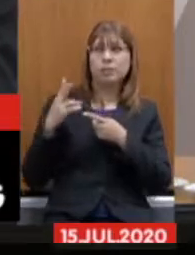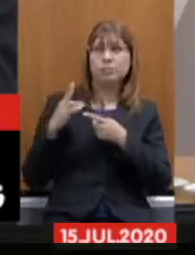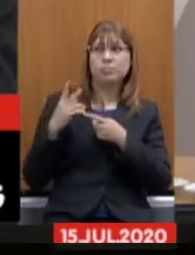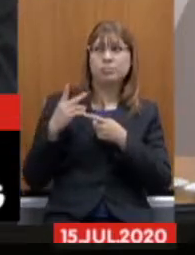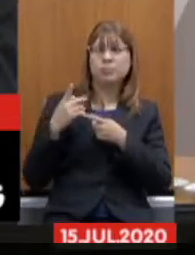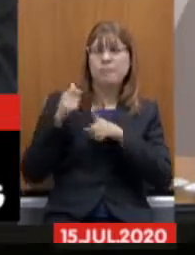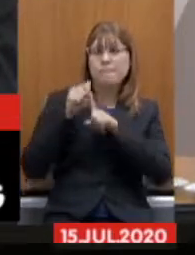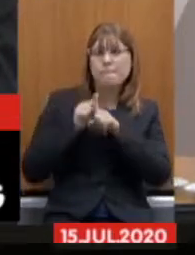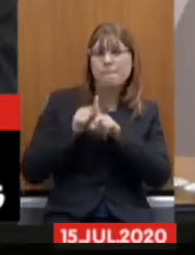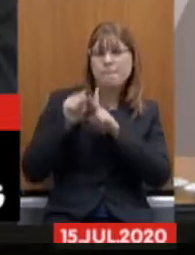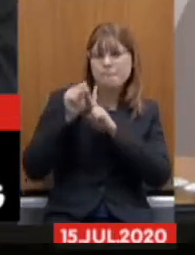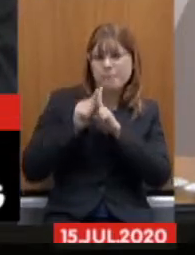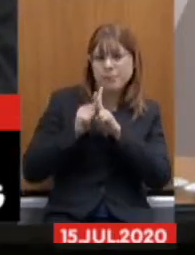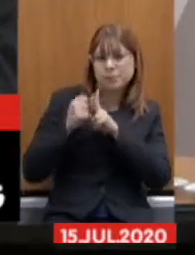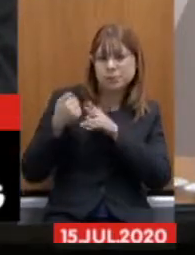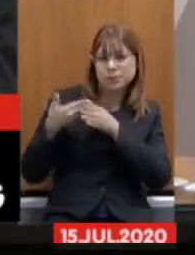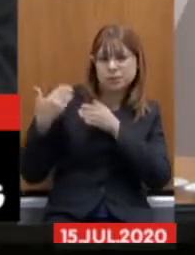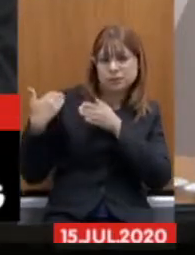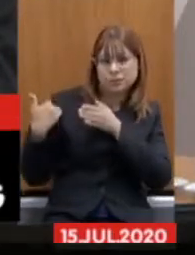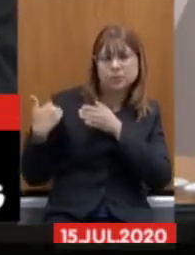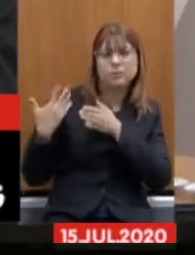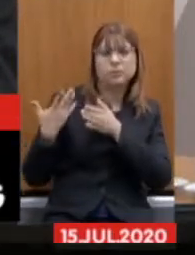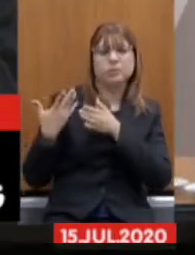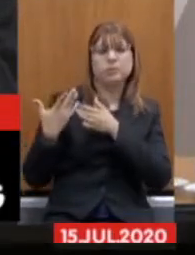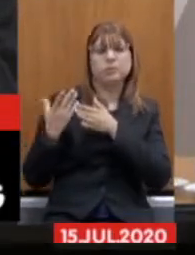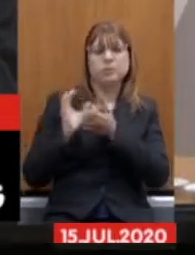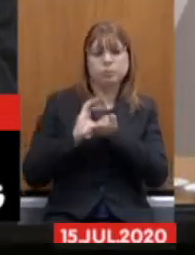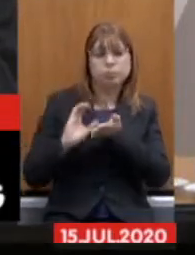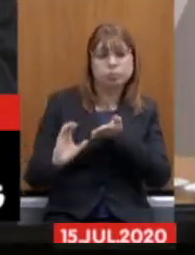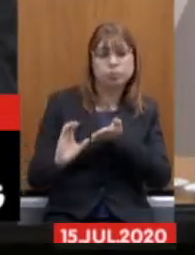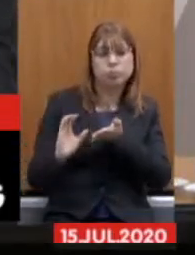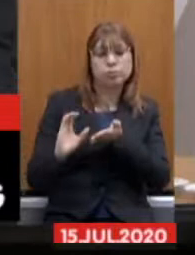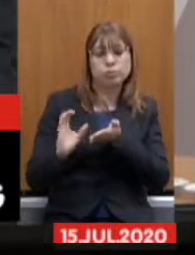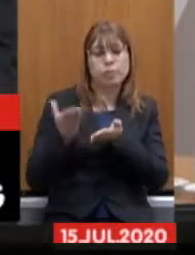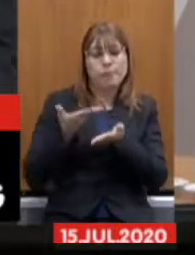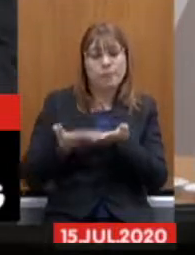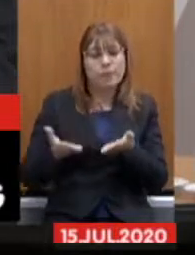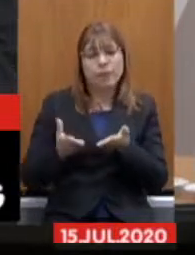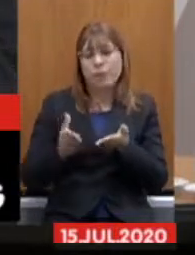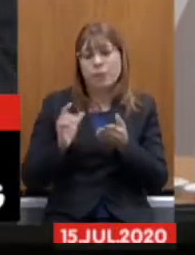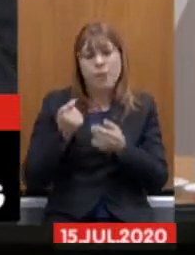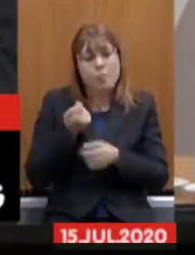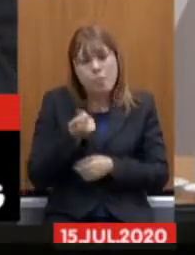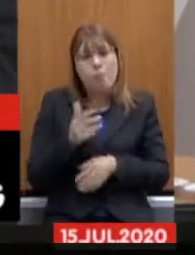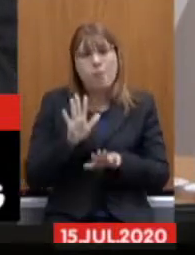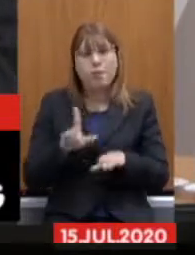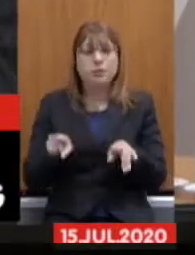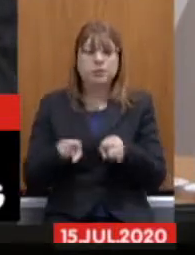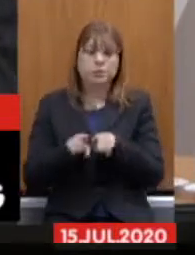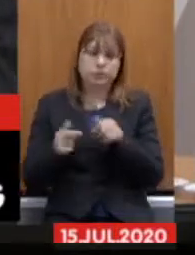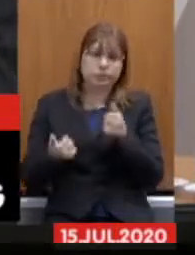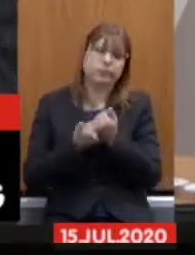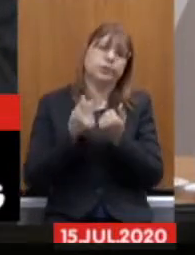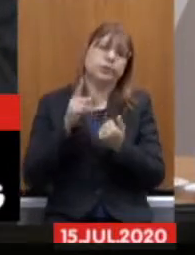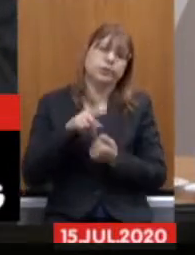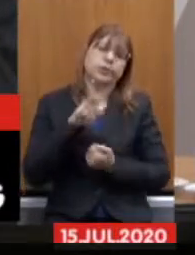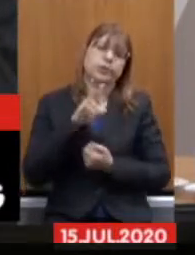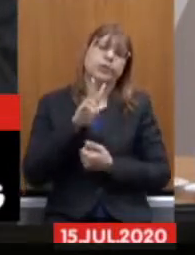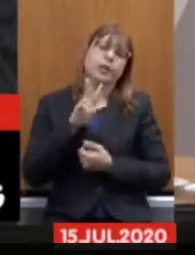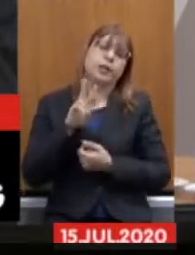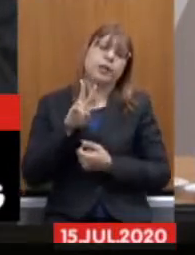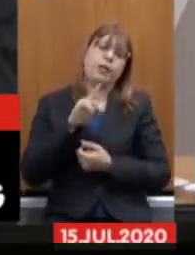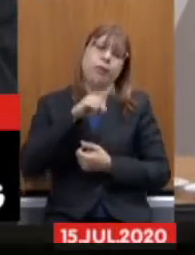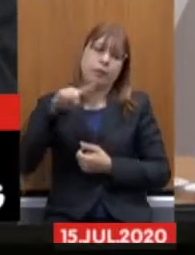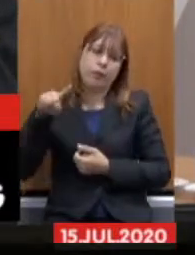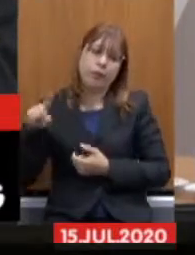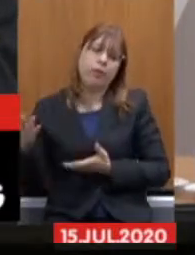dois maio e junho teve queda da receita mas é muito menor que o esperado e com aporte de 1 milhão da vale os primeiros 748